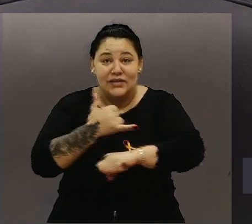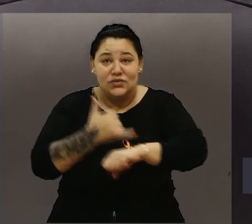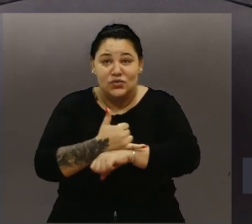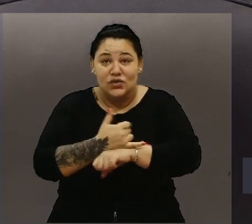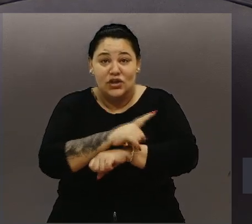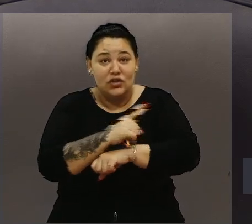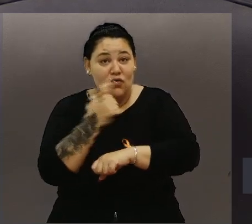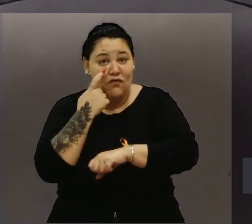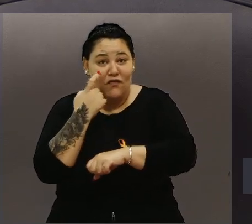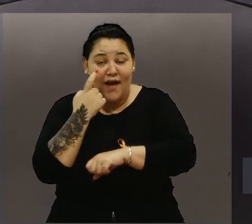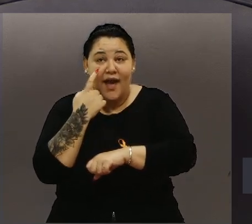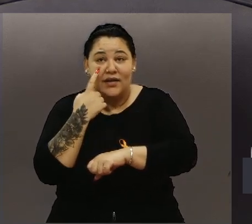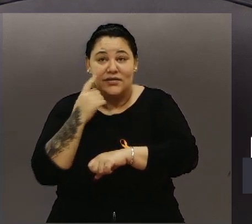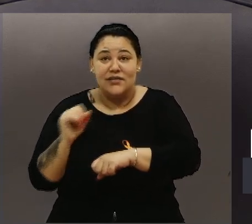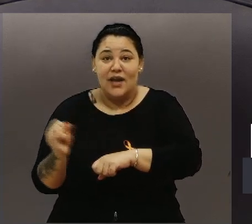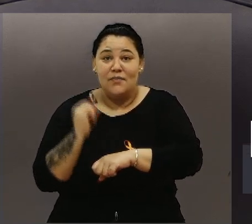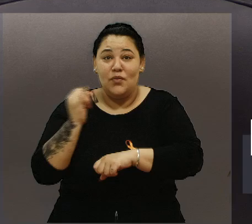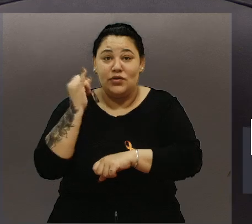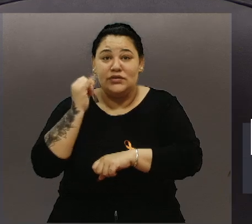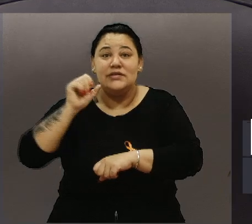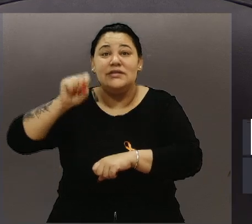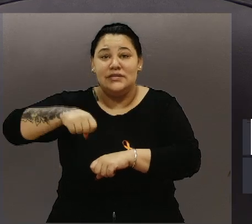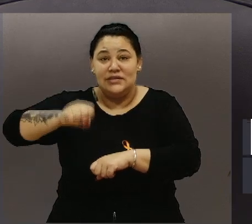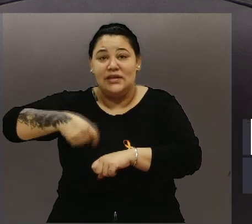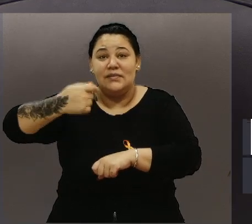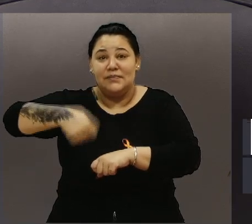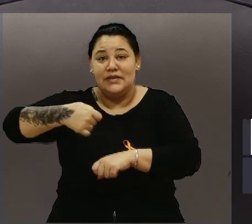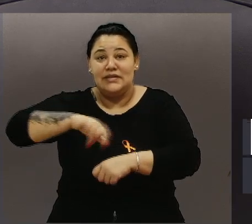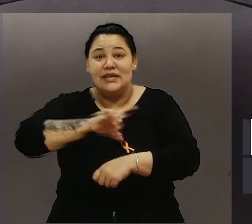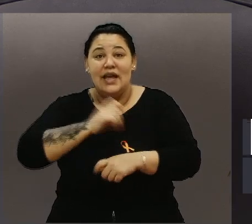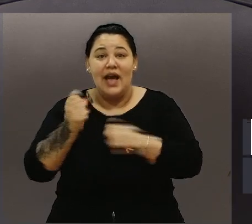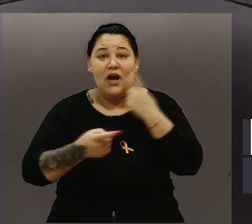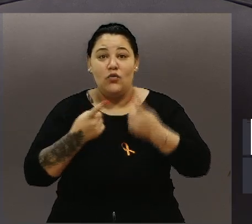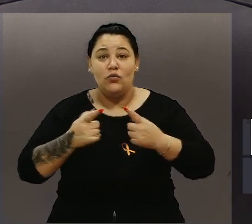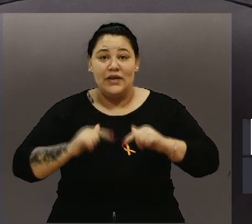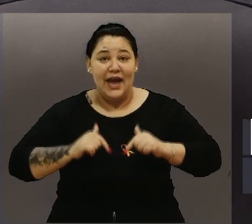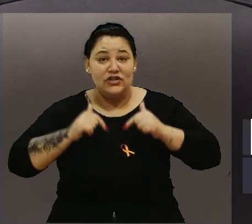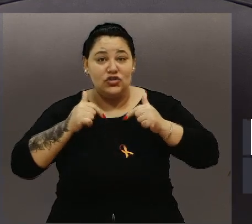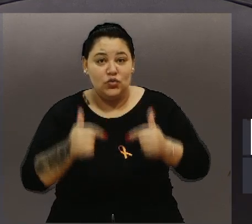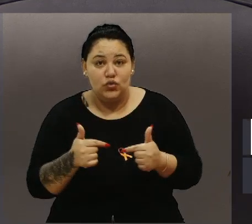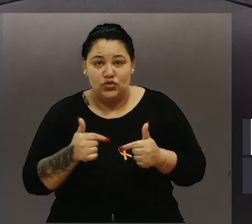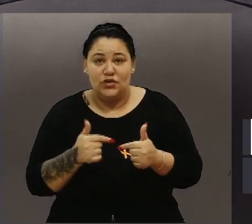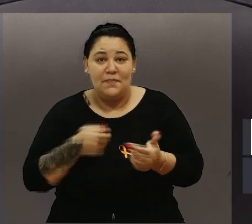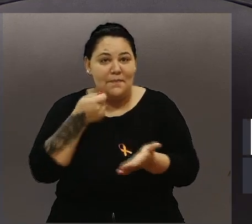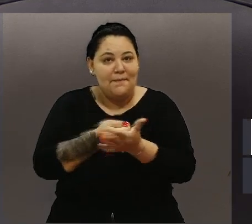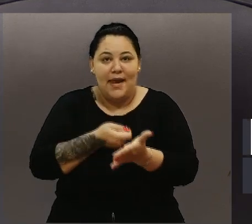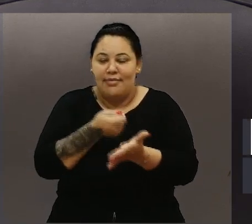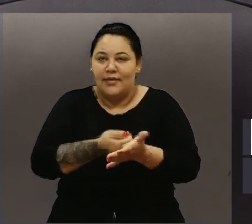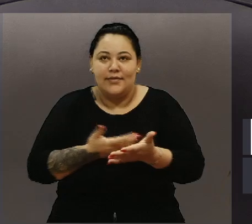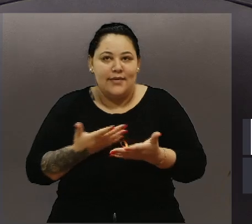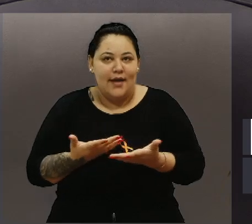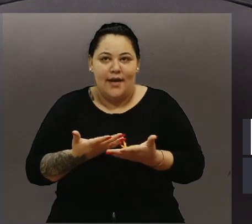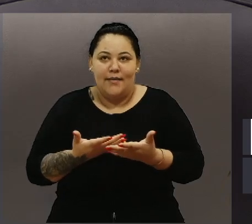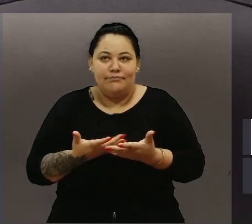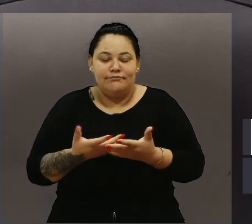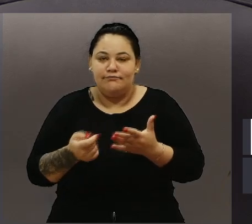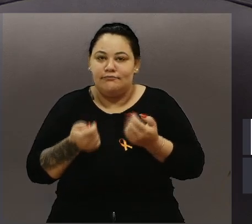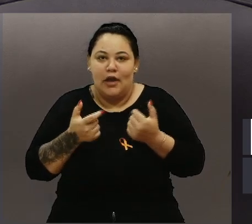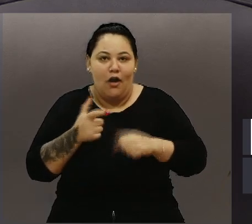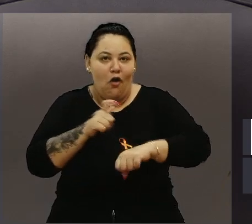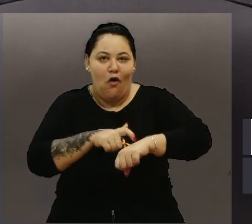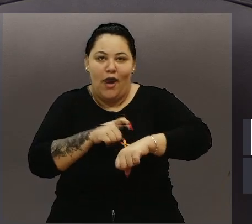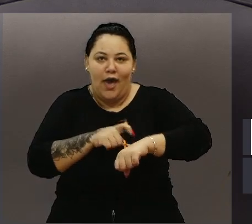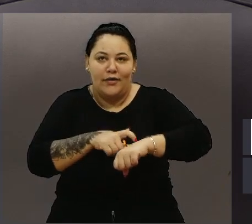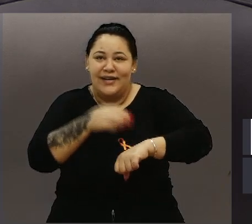relevância, tem que sim haver algumas ações, nem que sejam paliativas, mas em horário de pico, Caxias já está